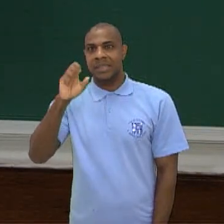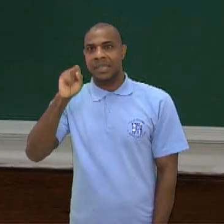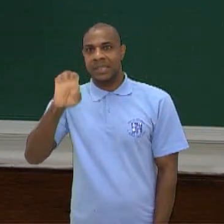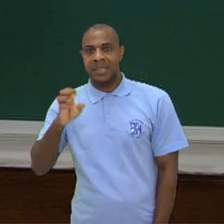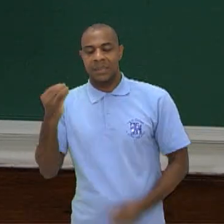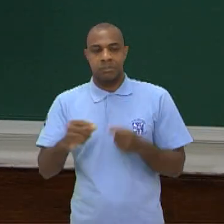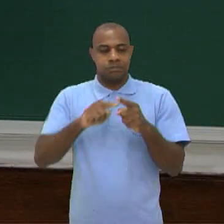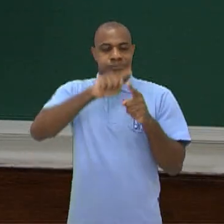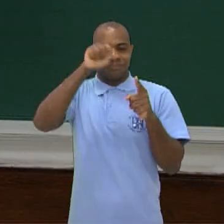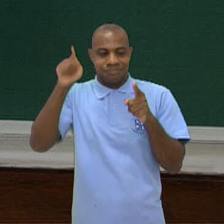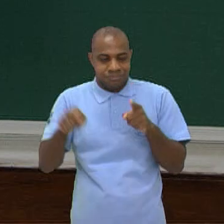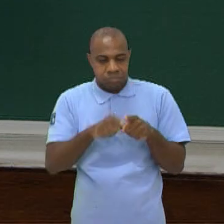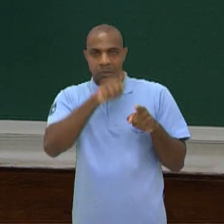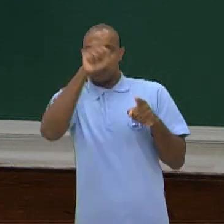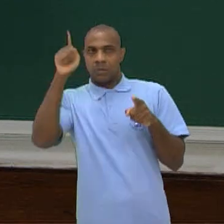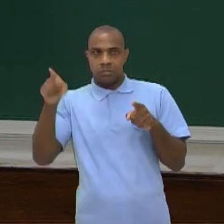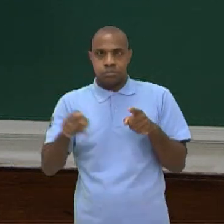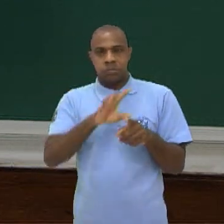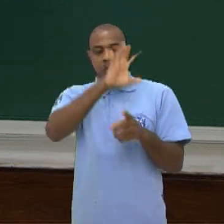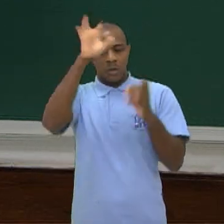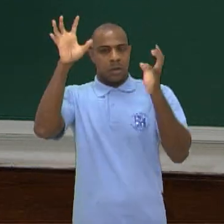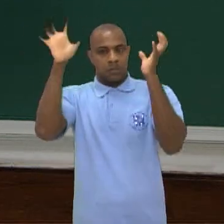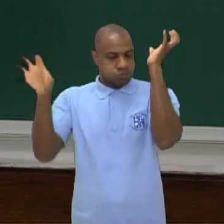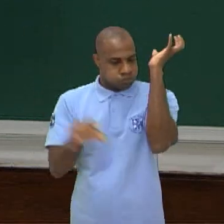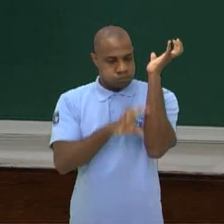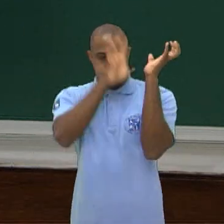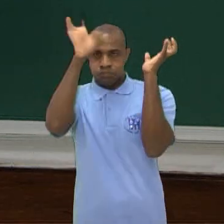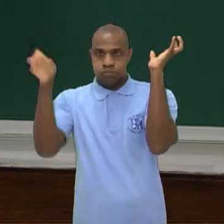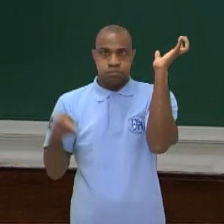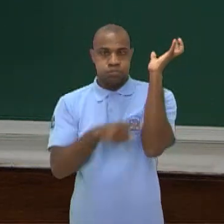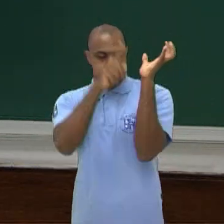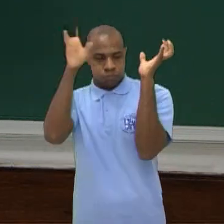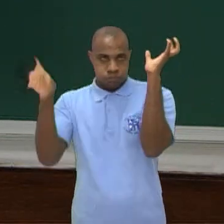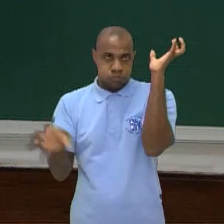a luz solar, né? Através disso, ela consegue, então,